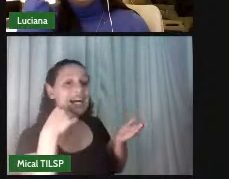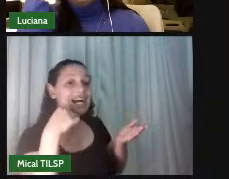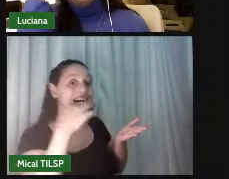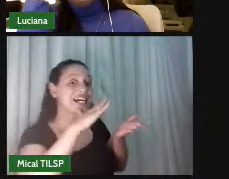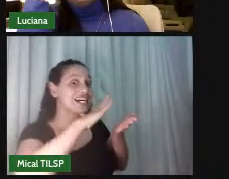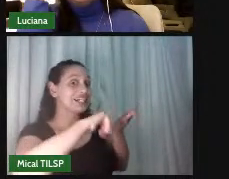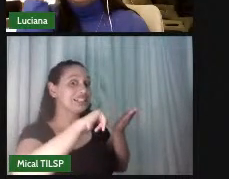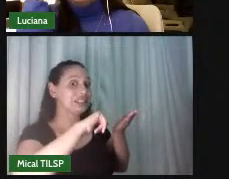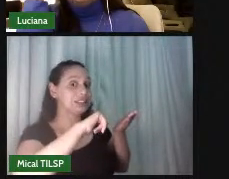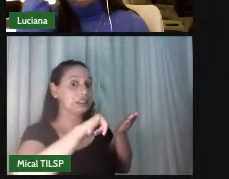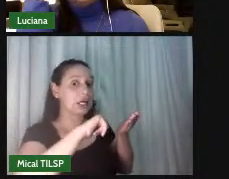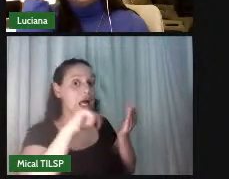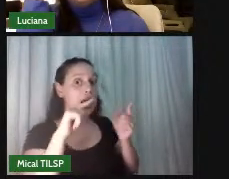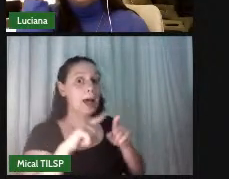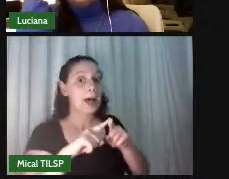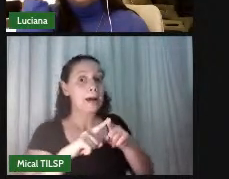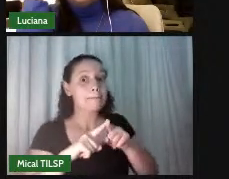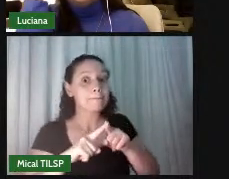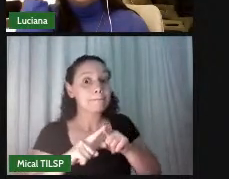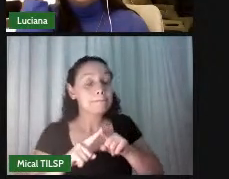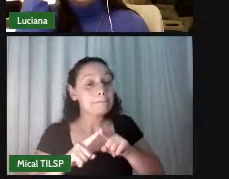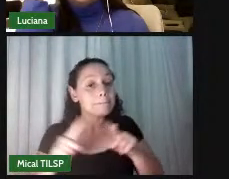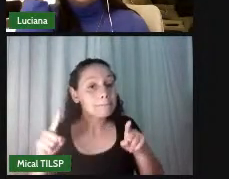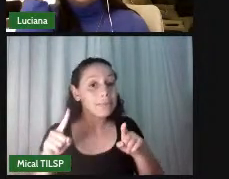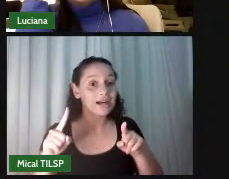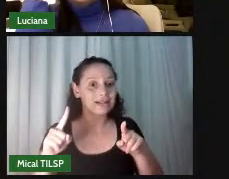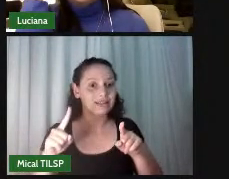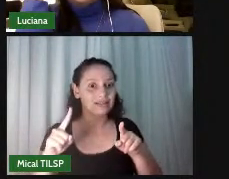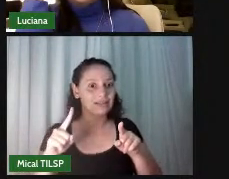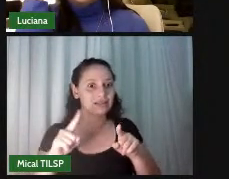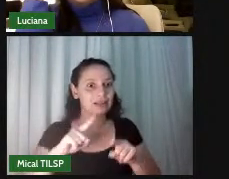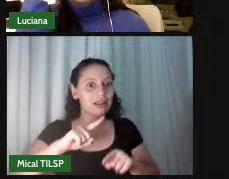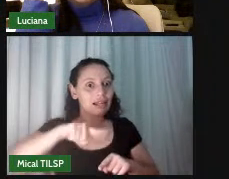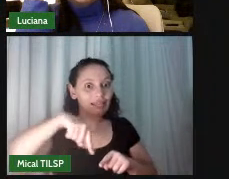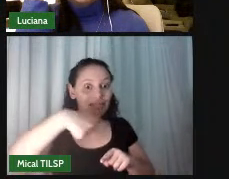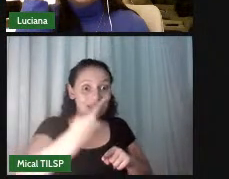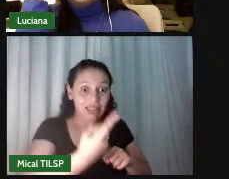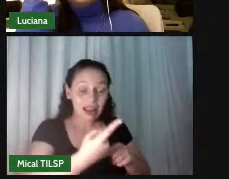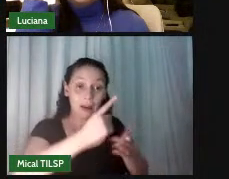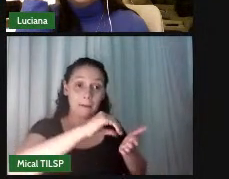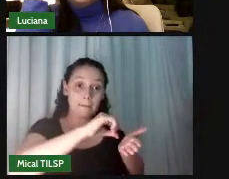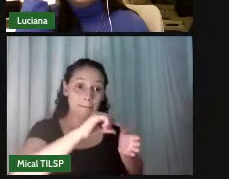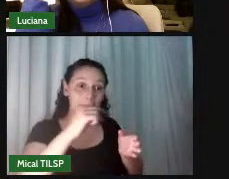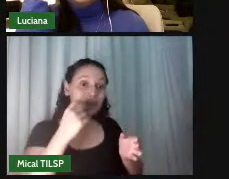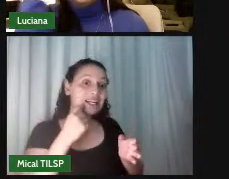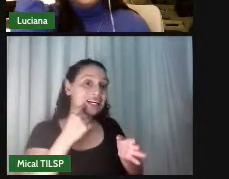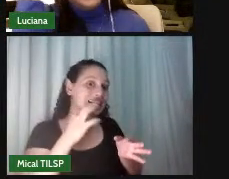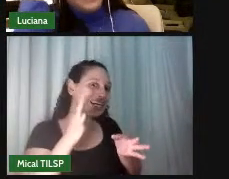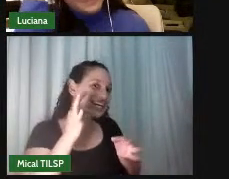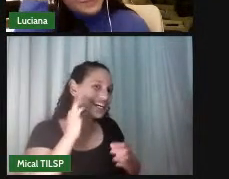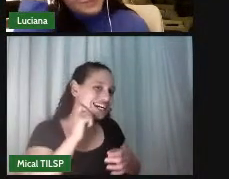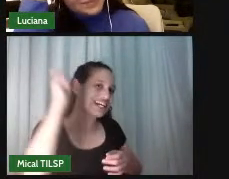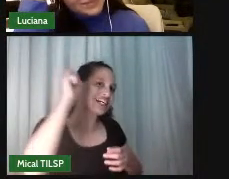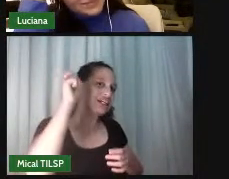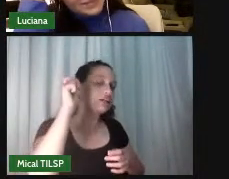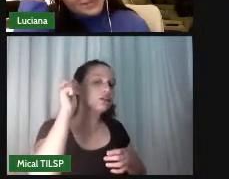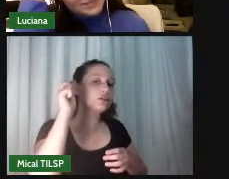Acontece, coitado, que mesmo após a extração do 47, o paciente continua sentindo dor.